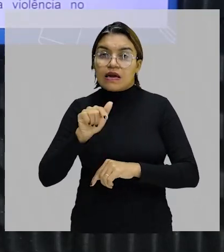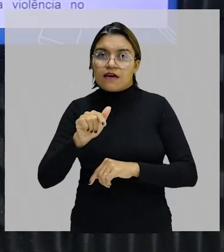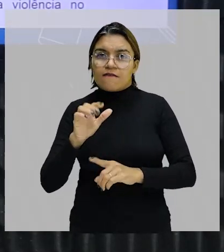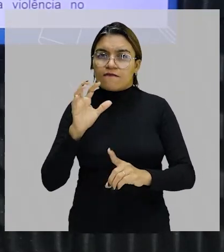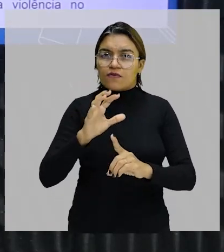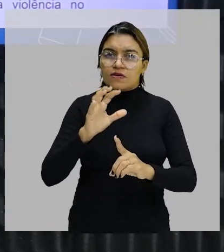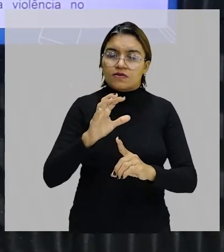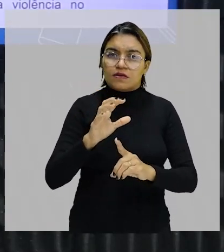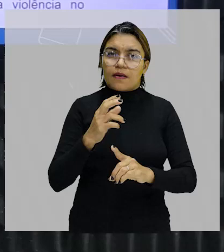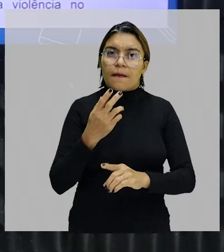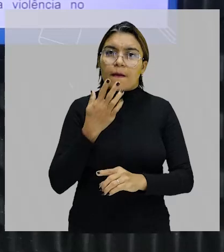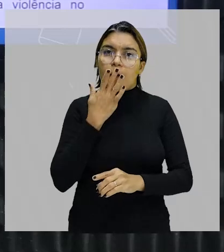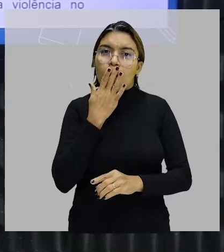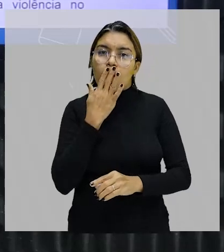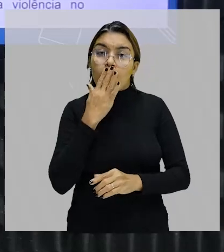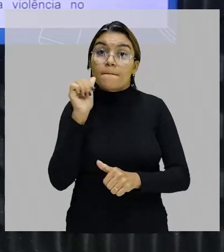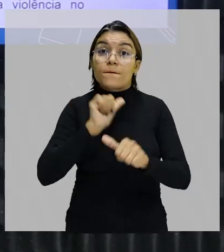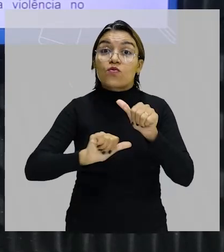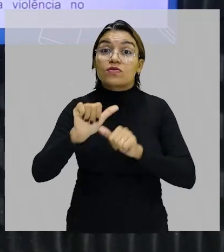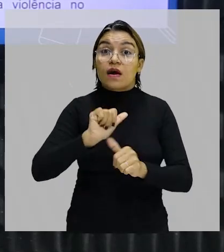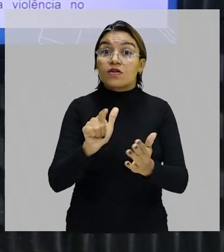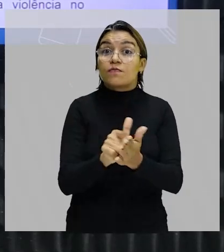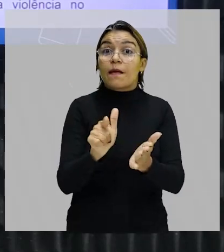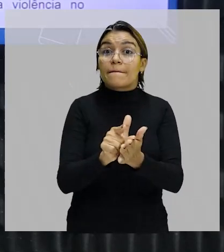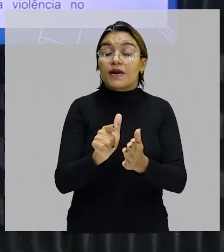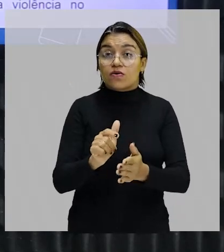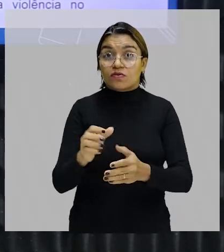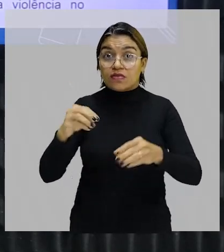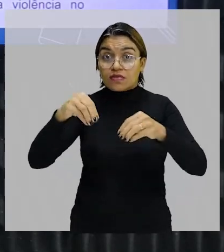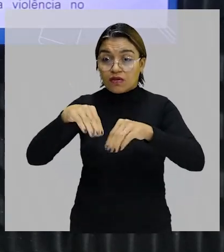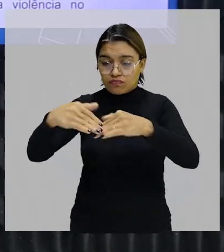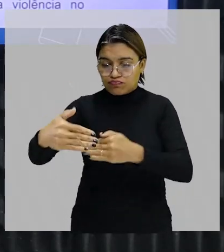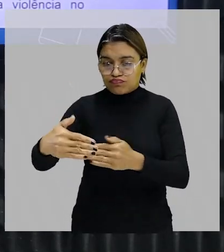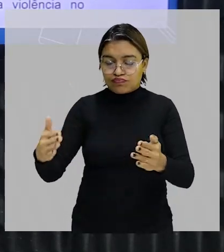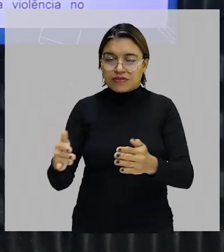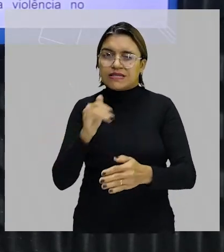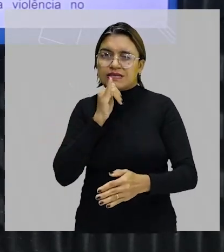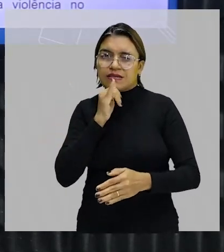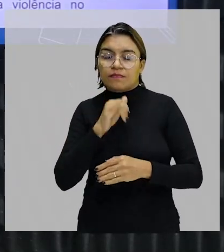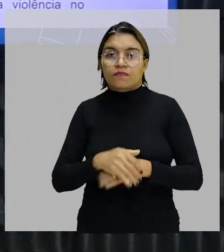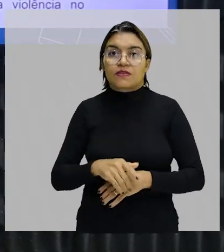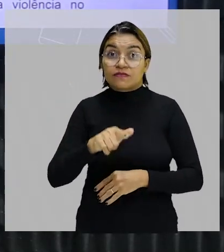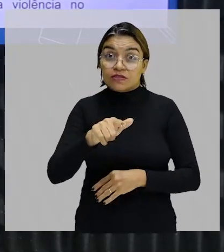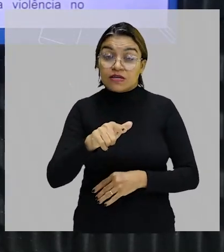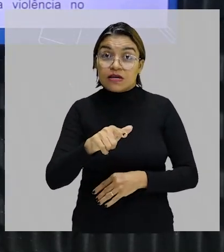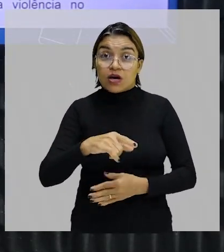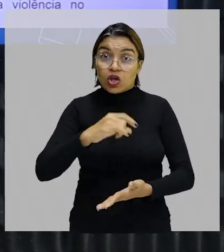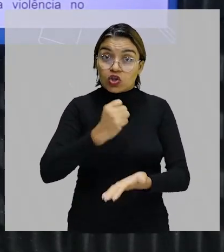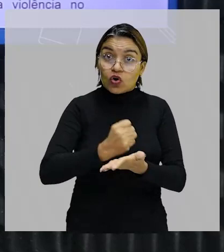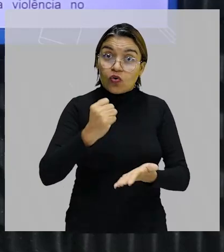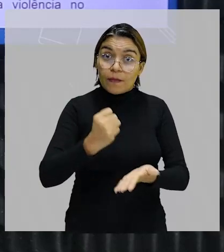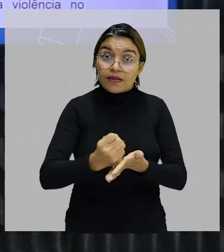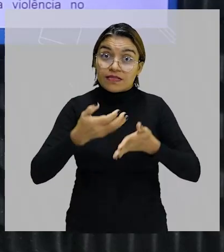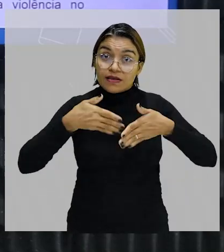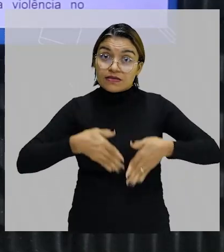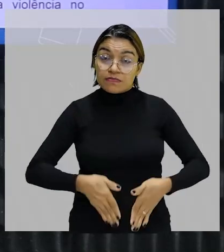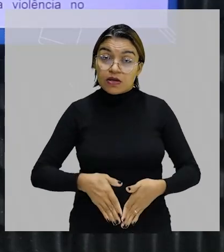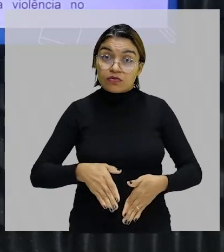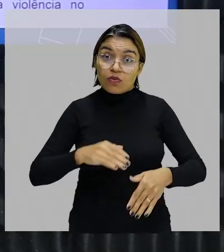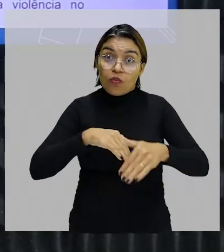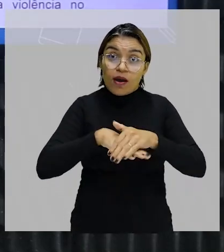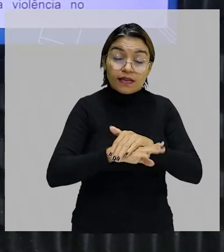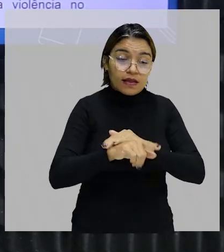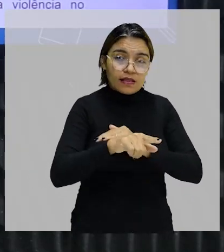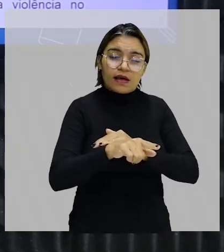amarronzada, dando uma aparência de antigo, tá? Só te dar um exemplo aí, pega por exemplo uma certidão de nascimento, você vai perceber que por mais que ela fique guardada, ela